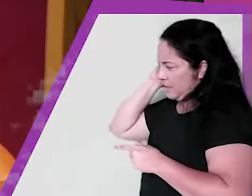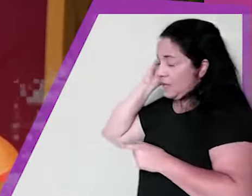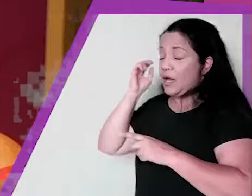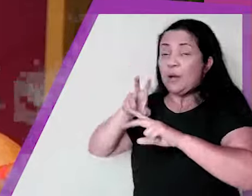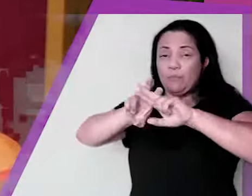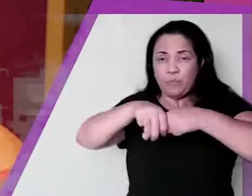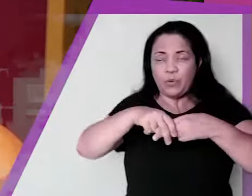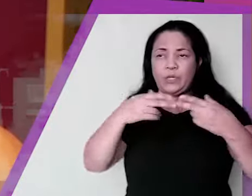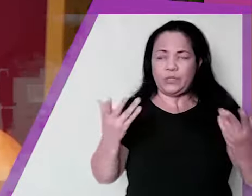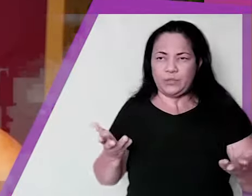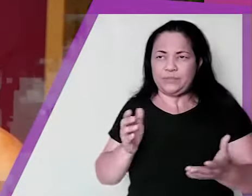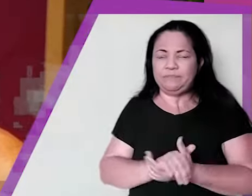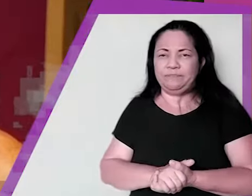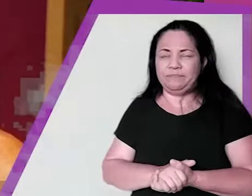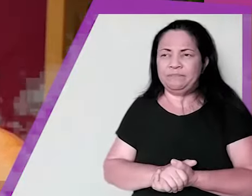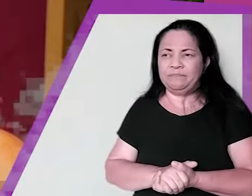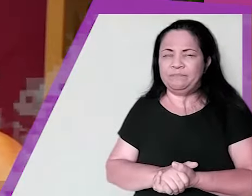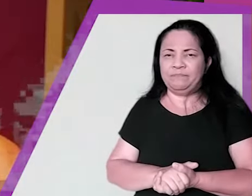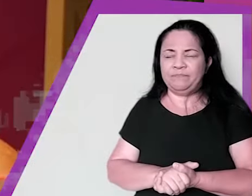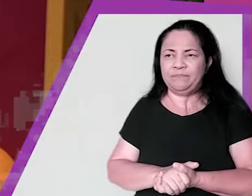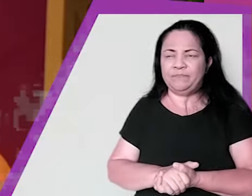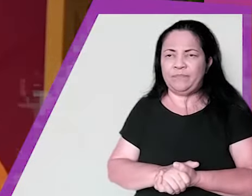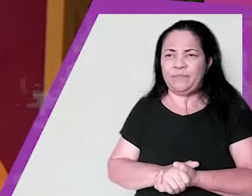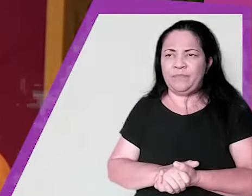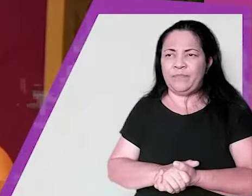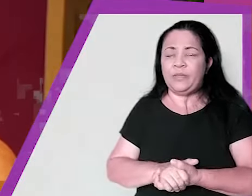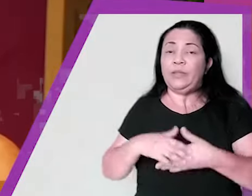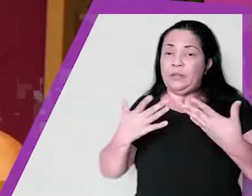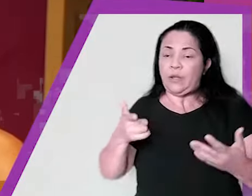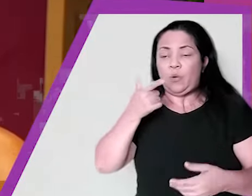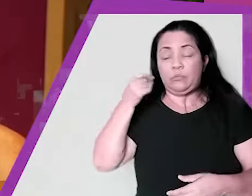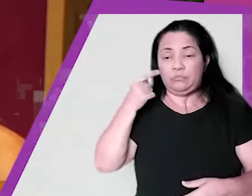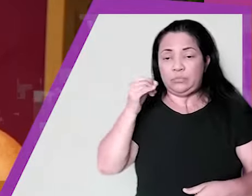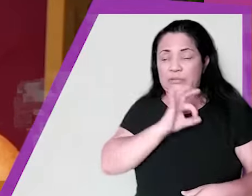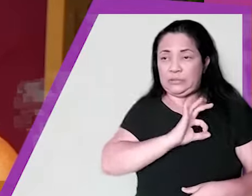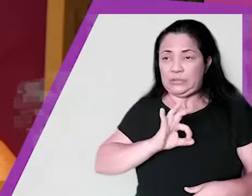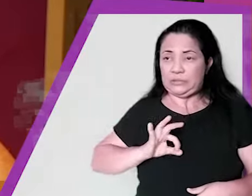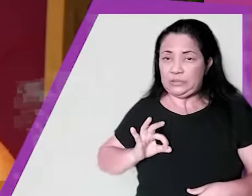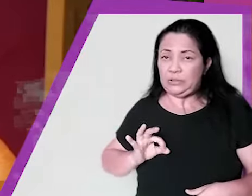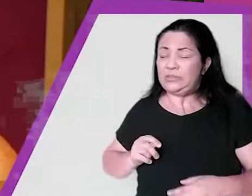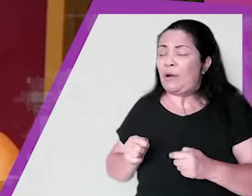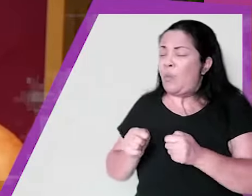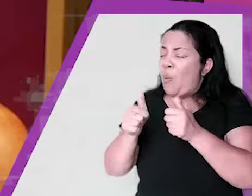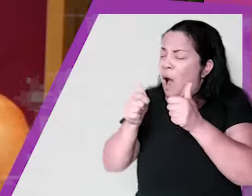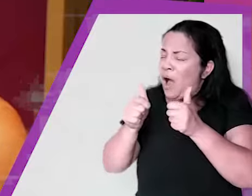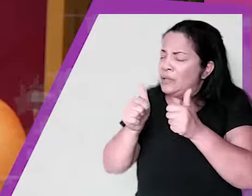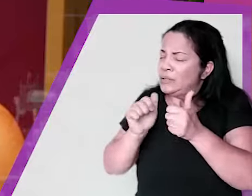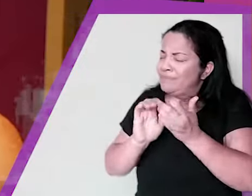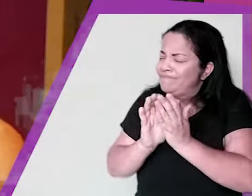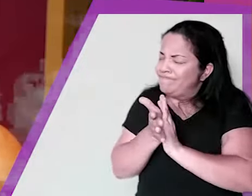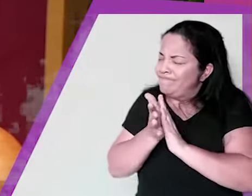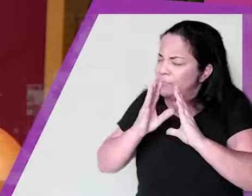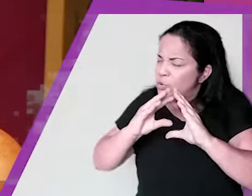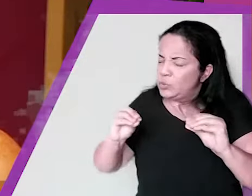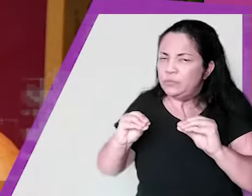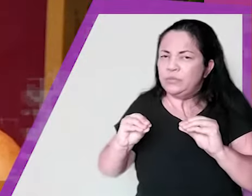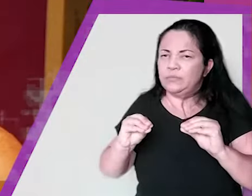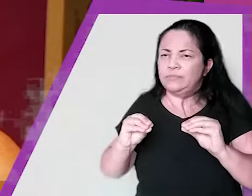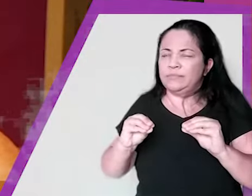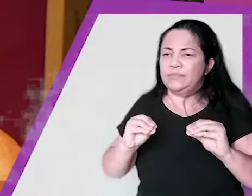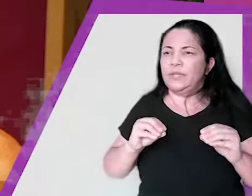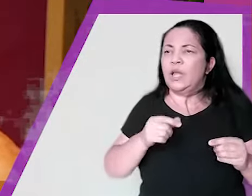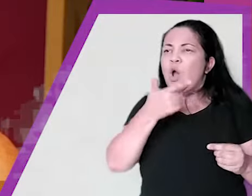condições... não oferecem condições para que animais grandes, como uma onça, consigam viver. Então, as